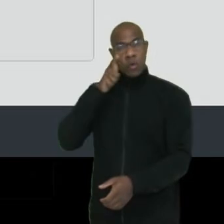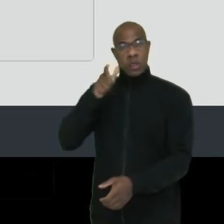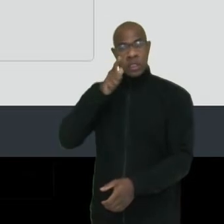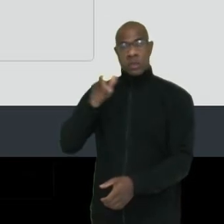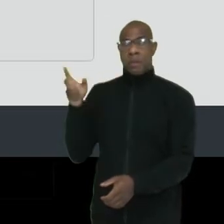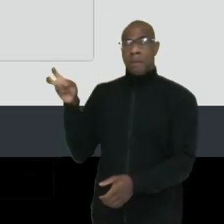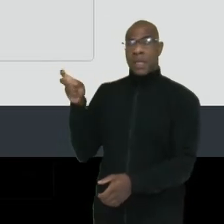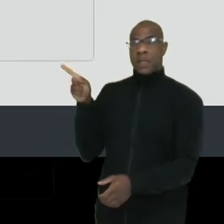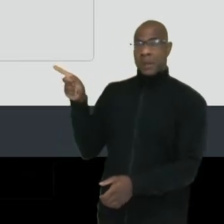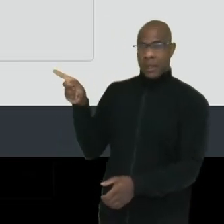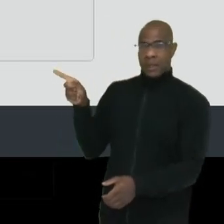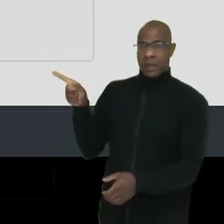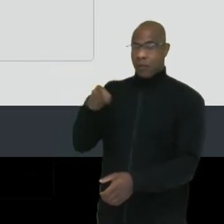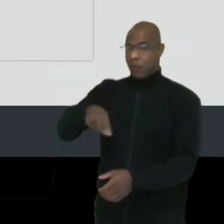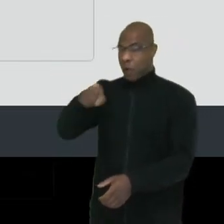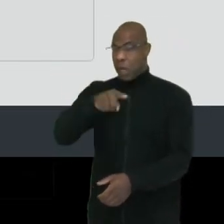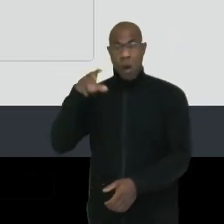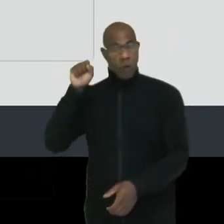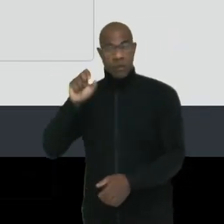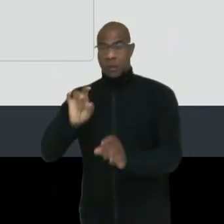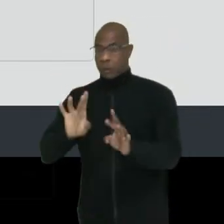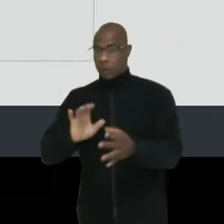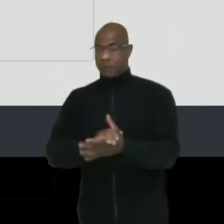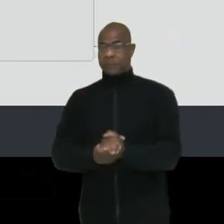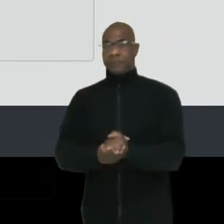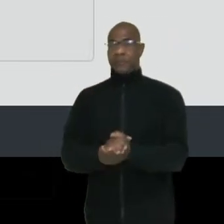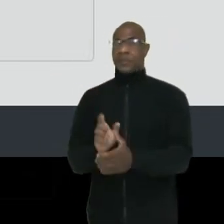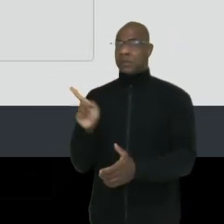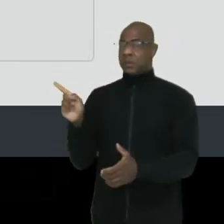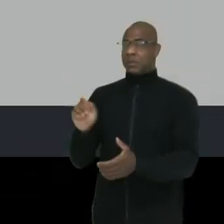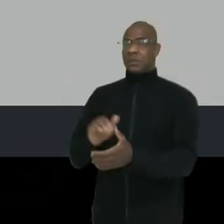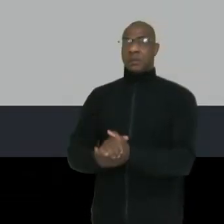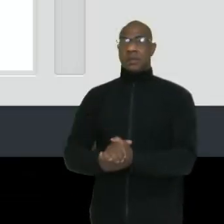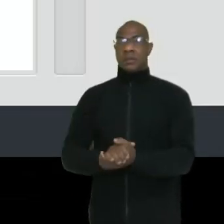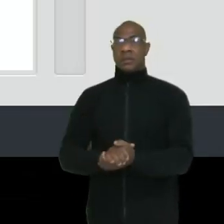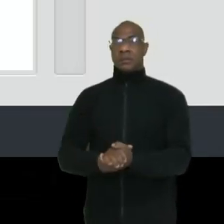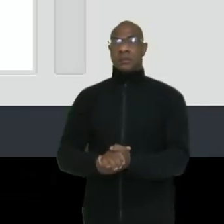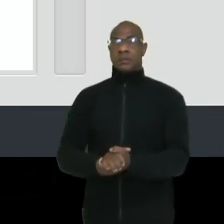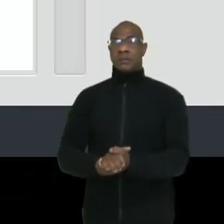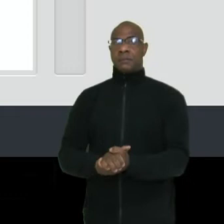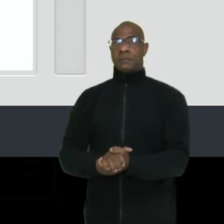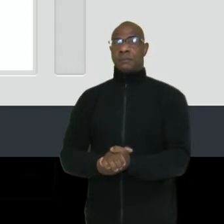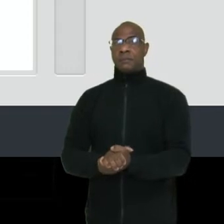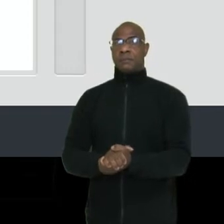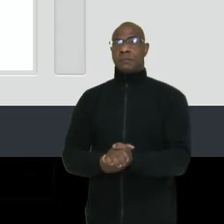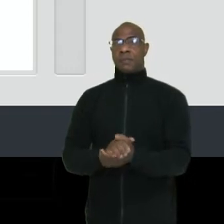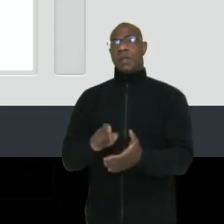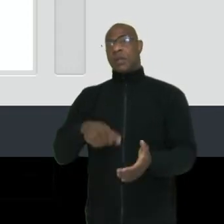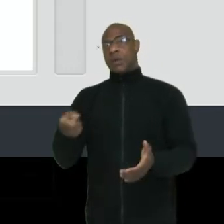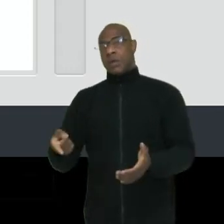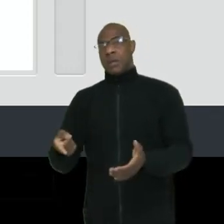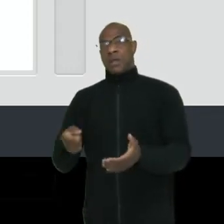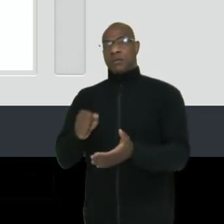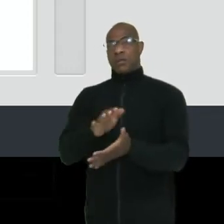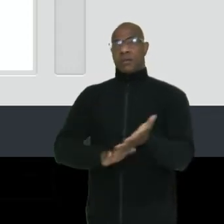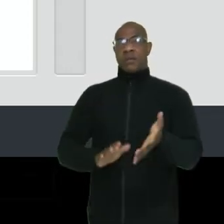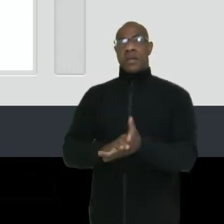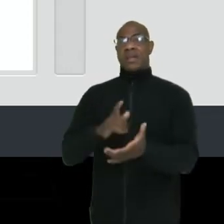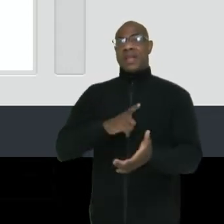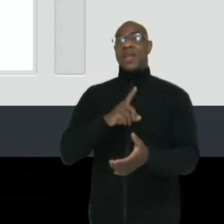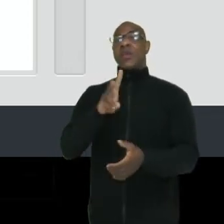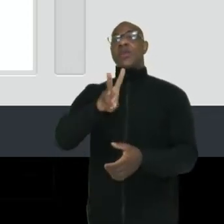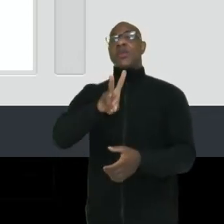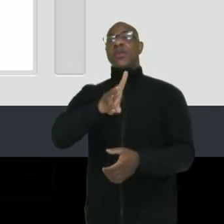vídeo? Então, agora nós vamos para a próxima atividade. Nós temos aqui os dias